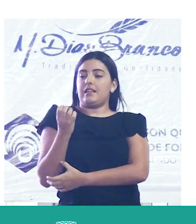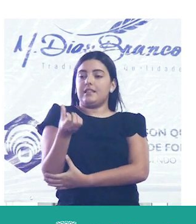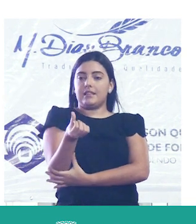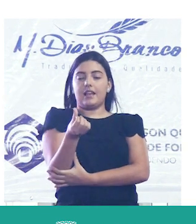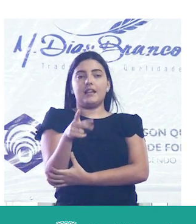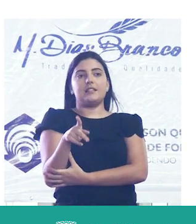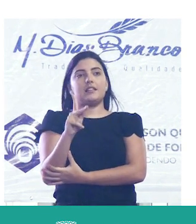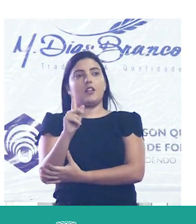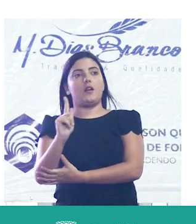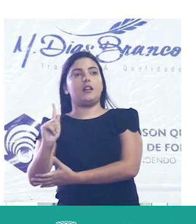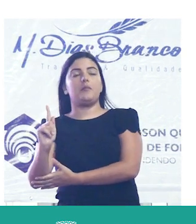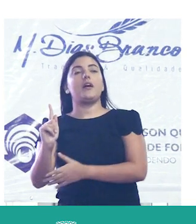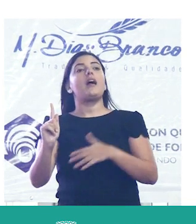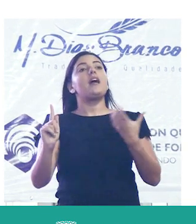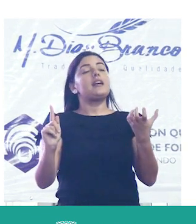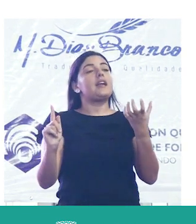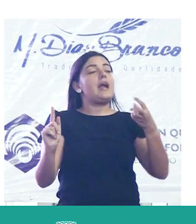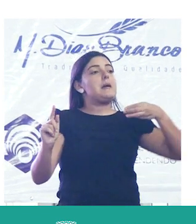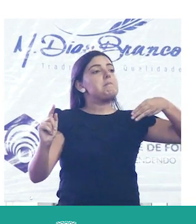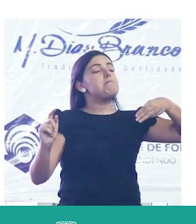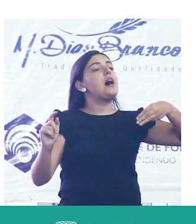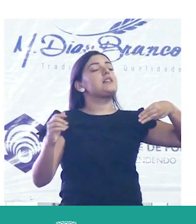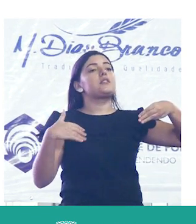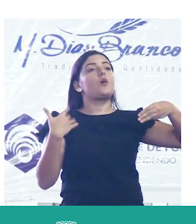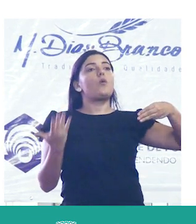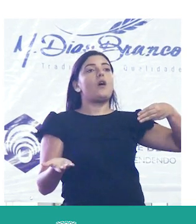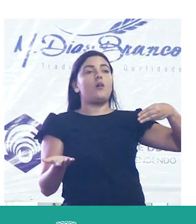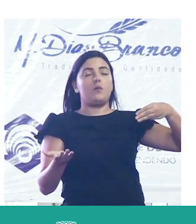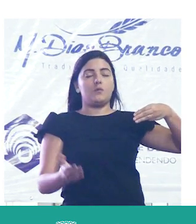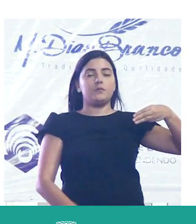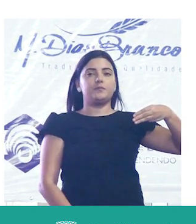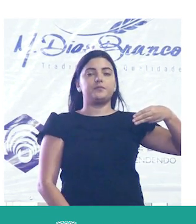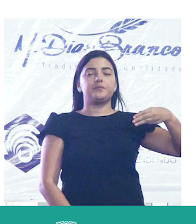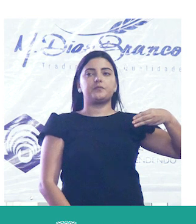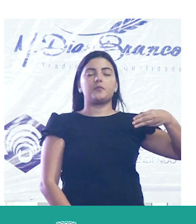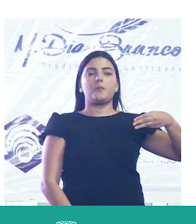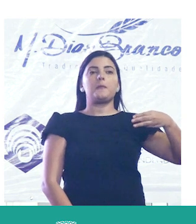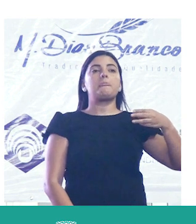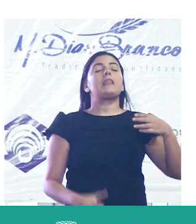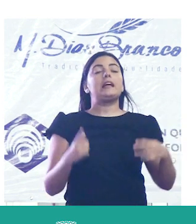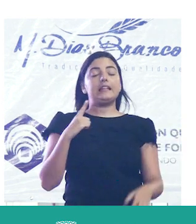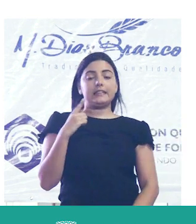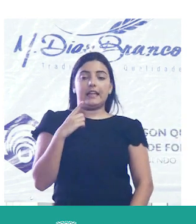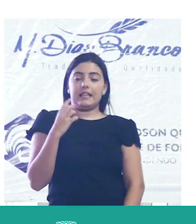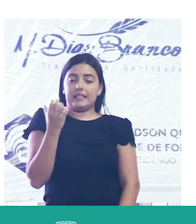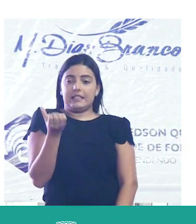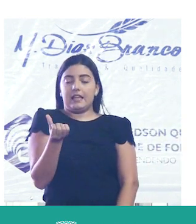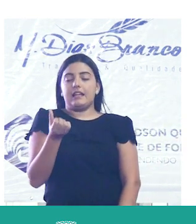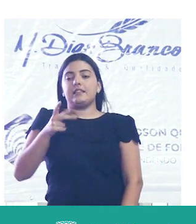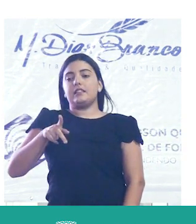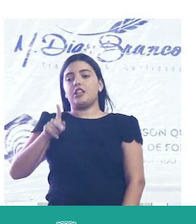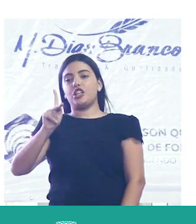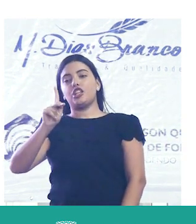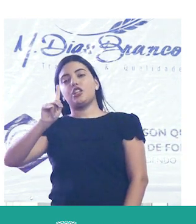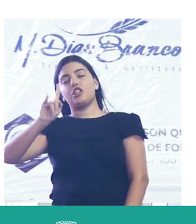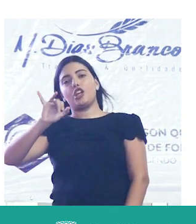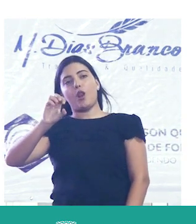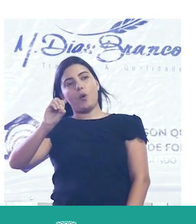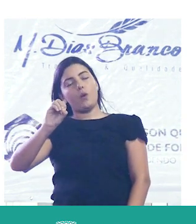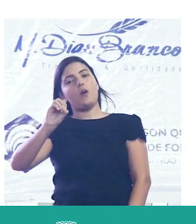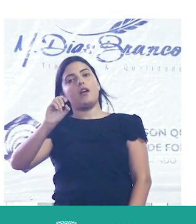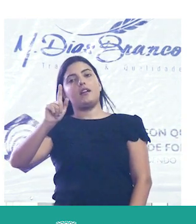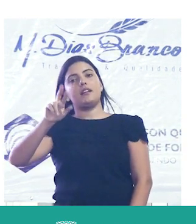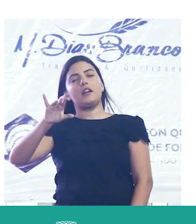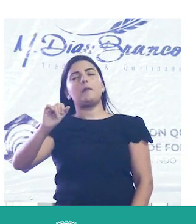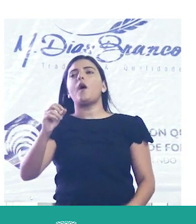a massa de carbonato de chumbo. Então esses são os dois envolvidos. Você tem 6 kg de sulfato de chumbo. Dá